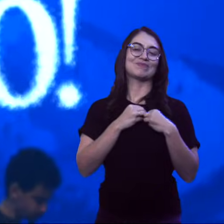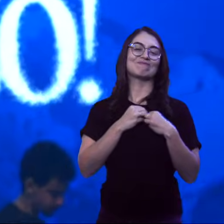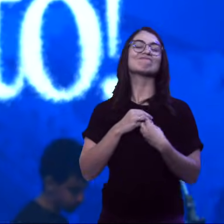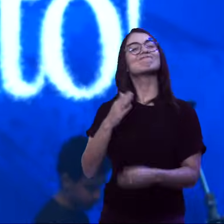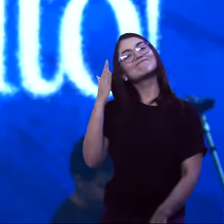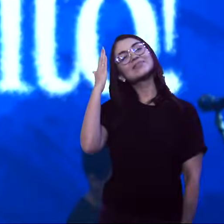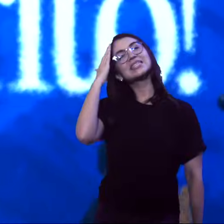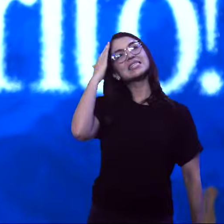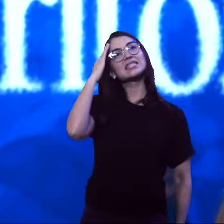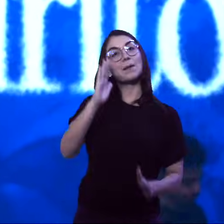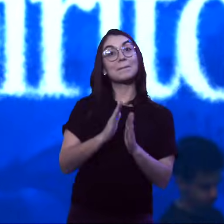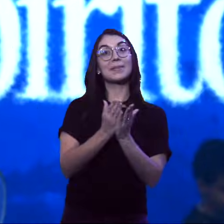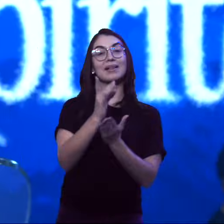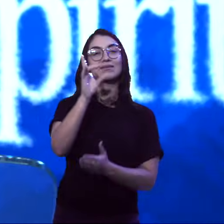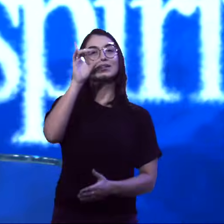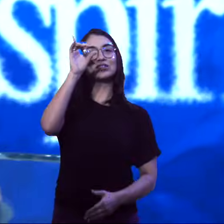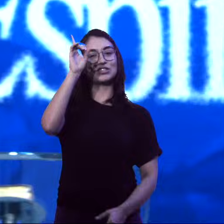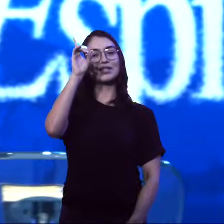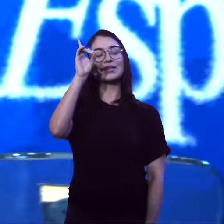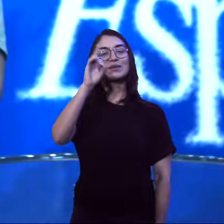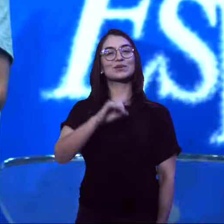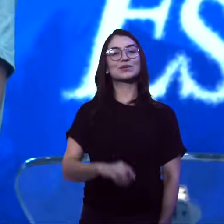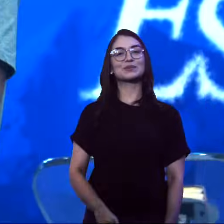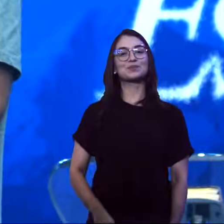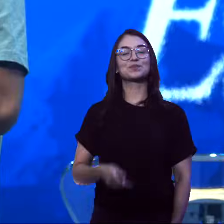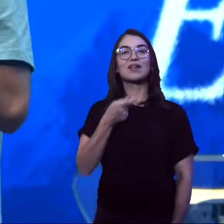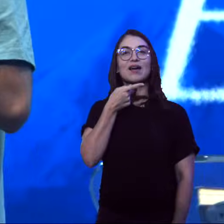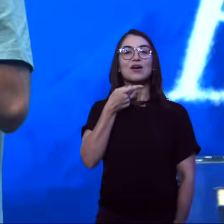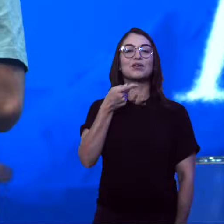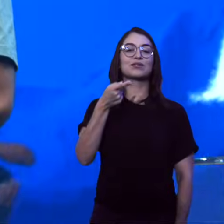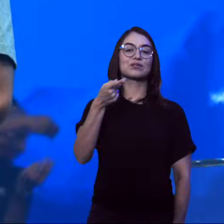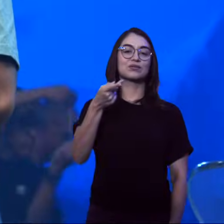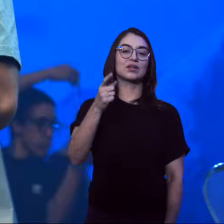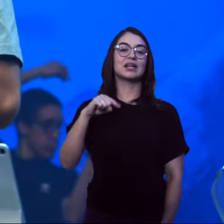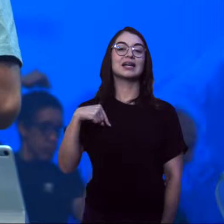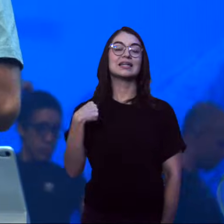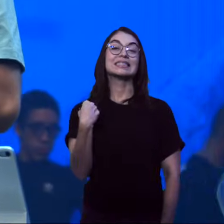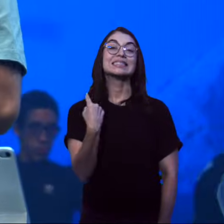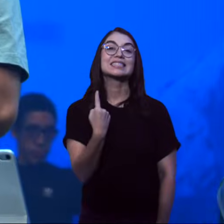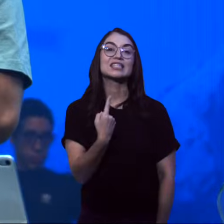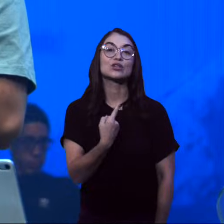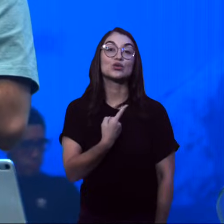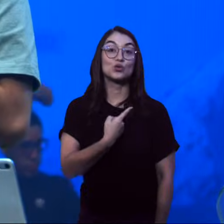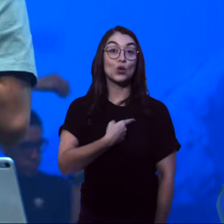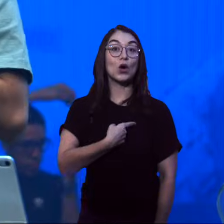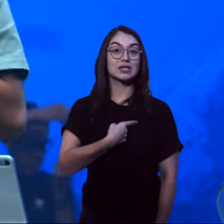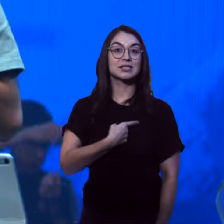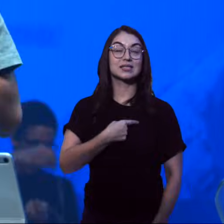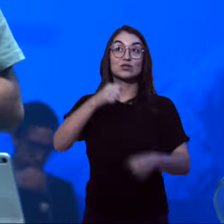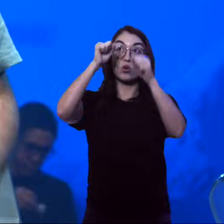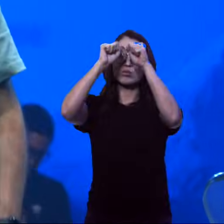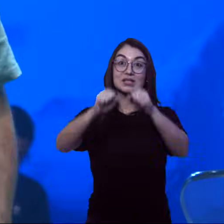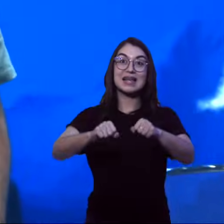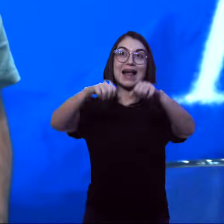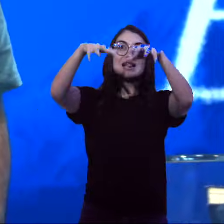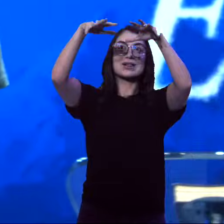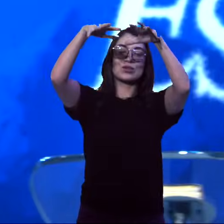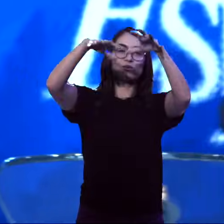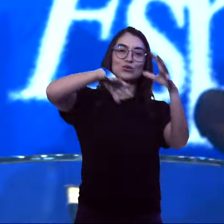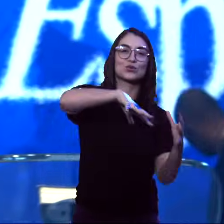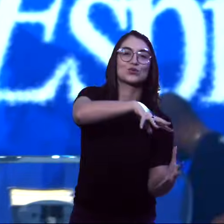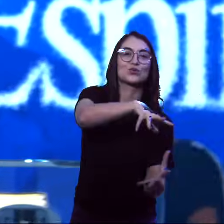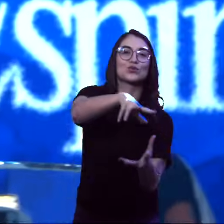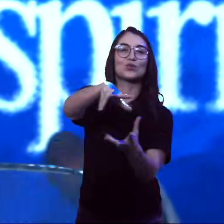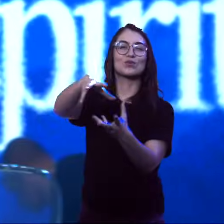Sabe, a Bíblia diz que nós somos luz do mundo, sal da terra. E eu acho que